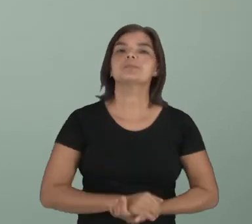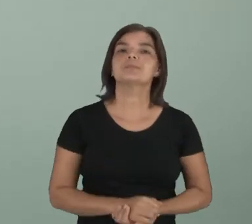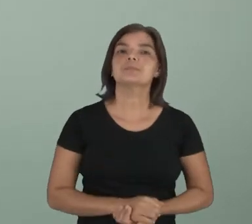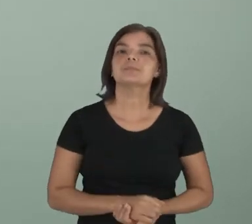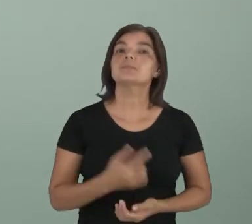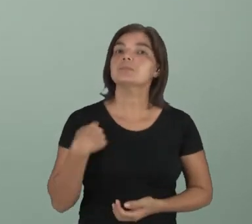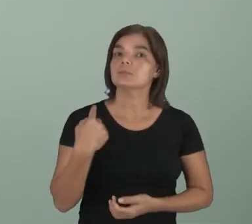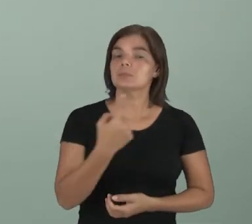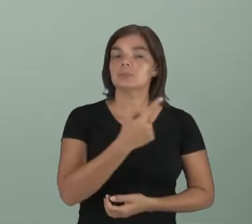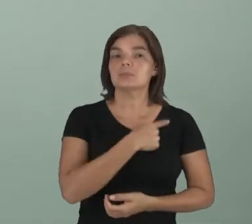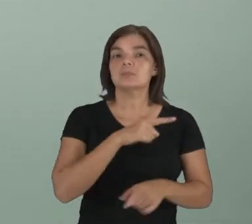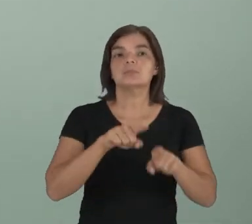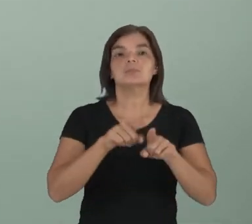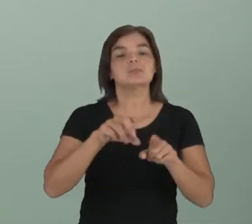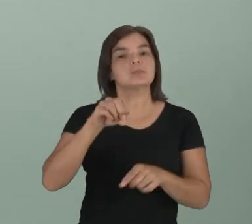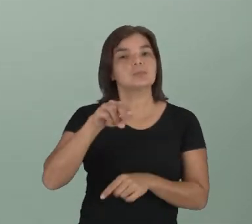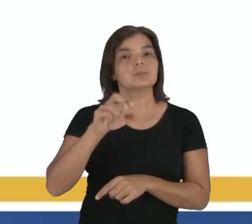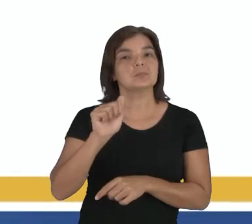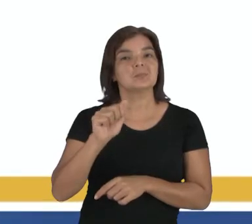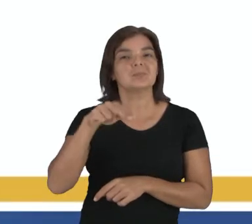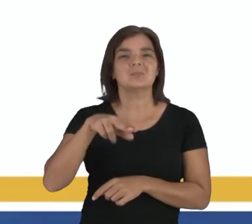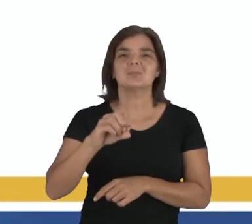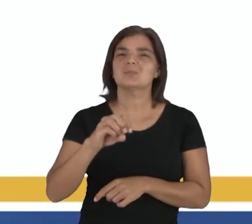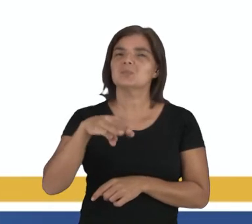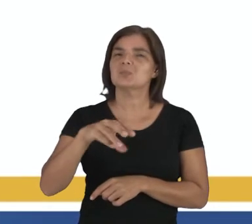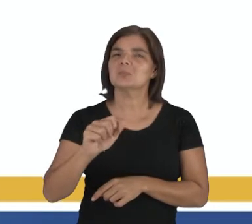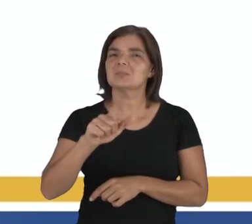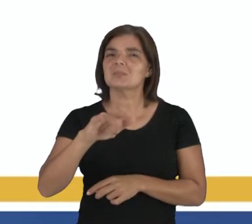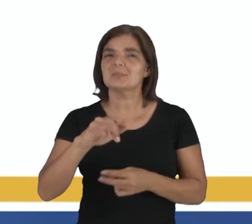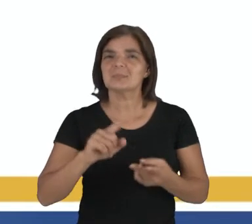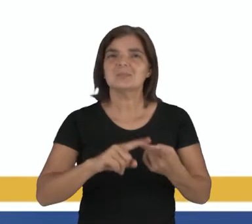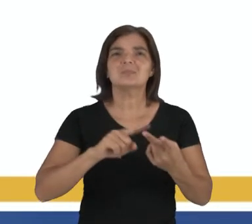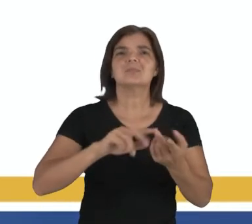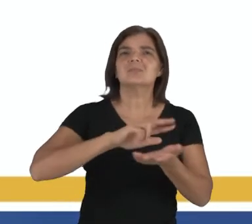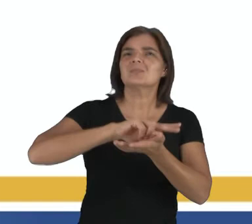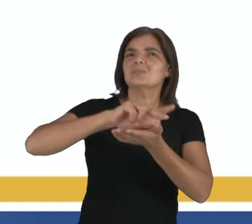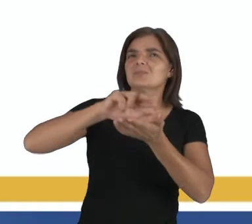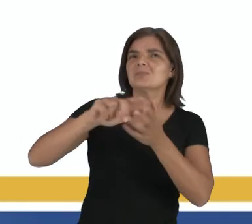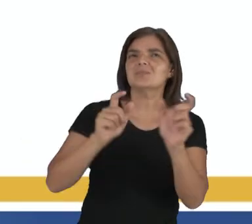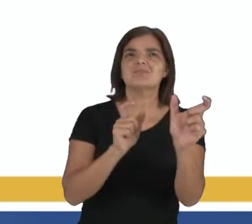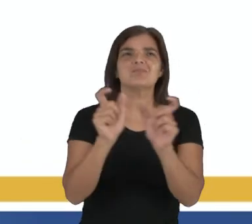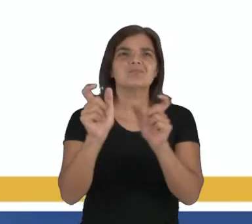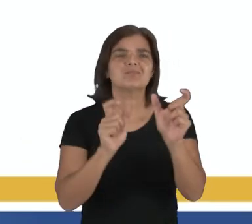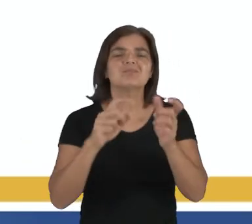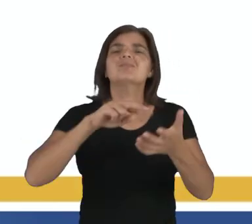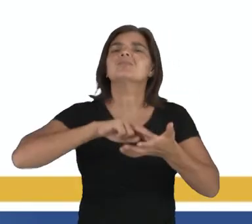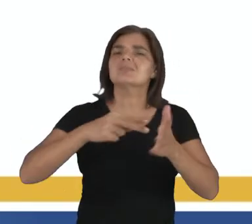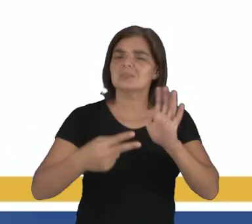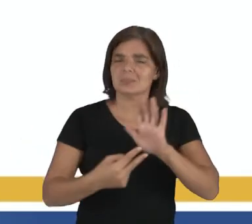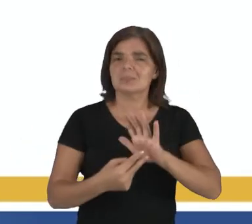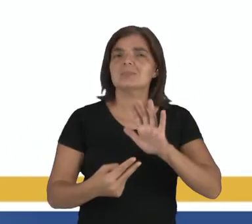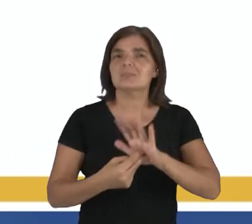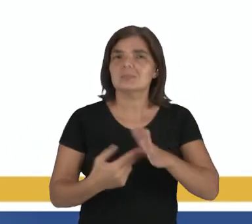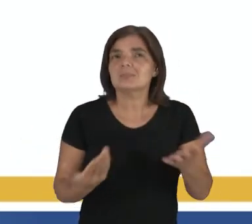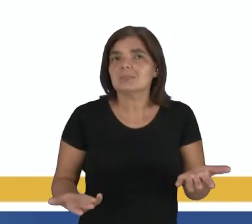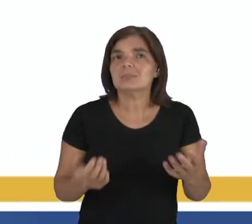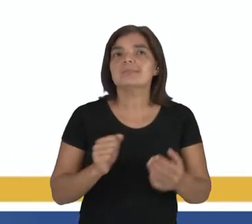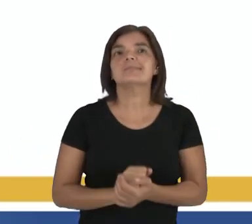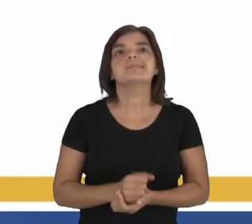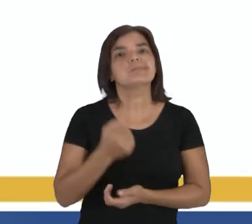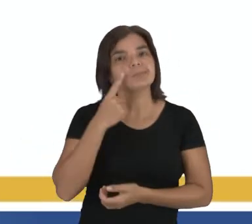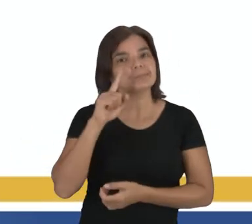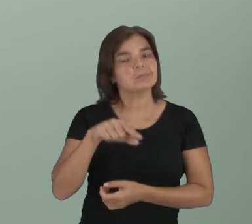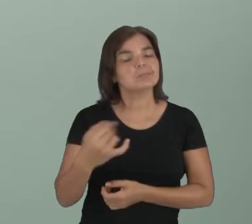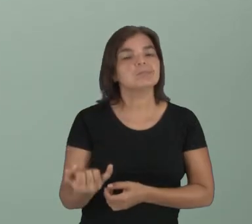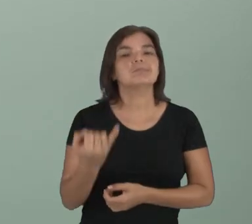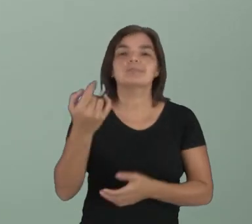palavras. Hipnose, anomalias, esgarçamento, ancorada, altruísta. Você sabe o que significa essas palavras? Então